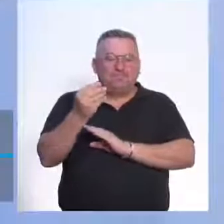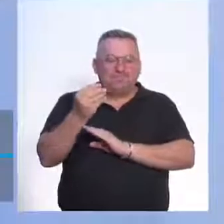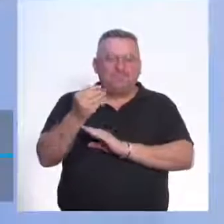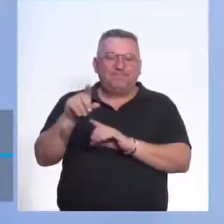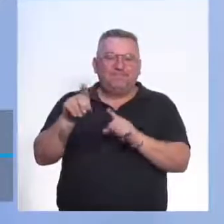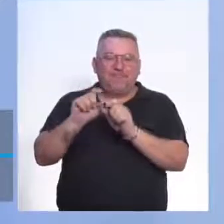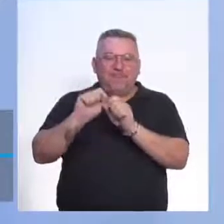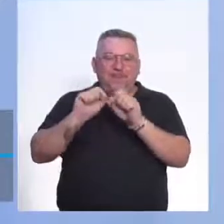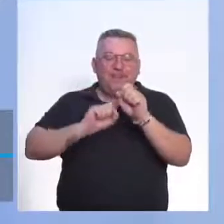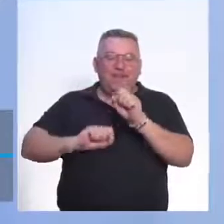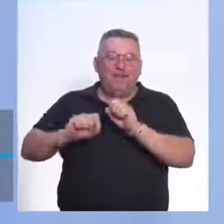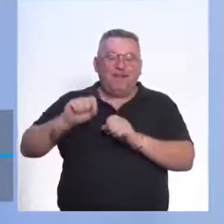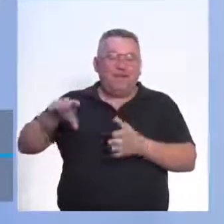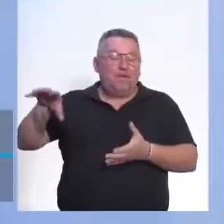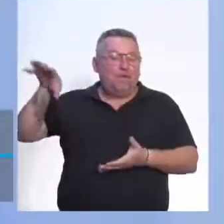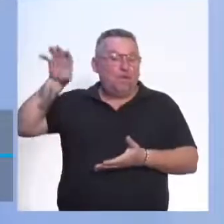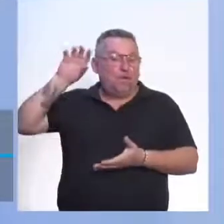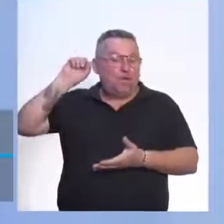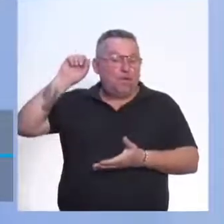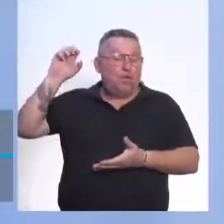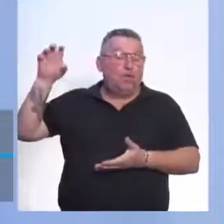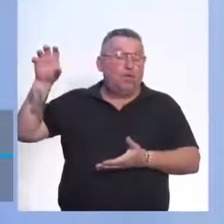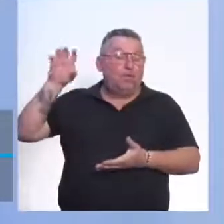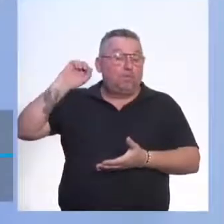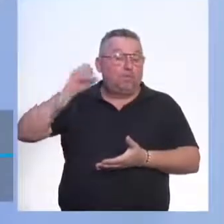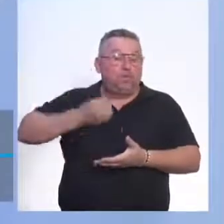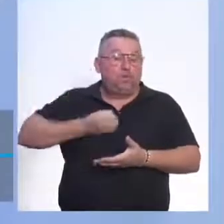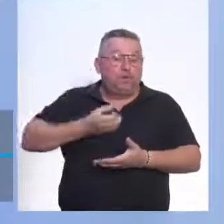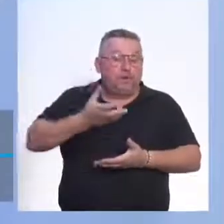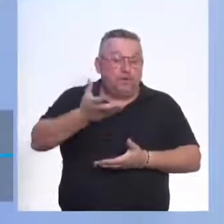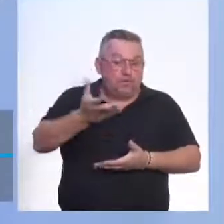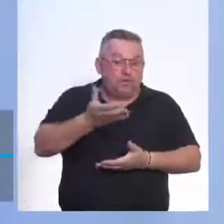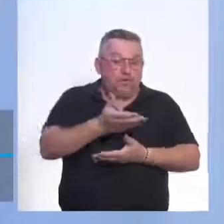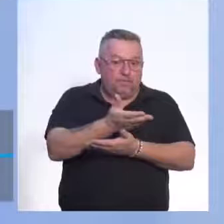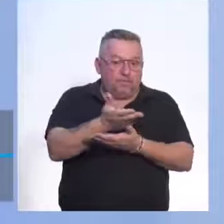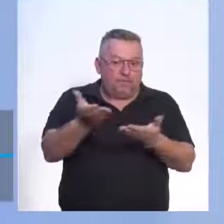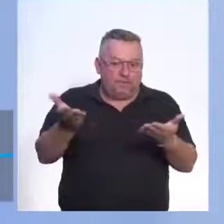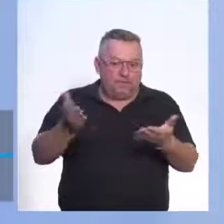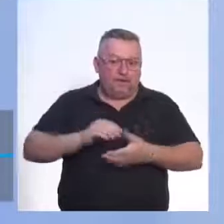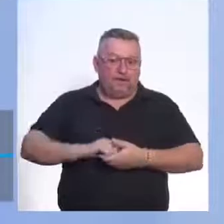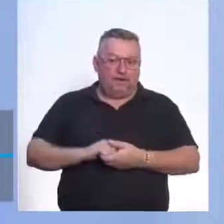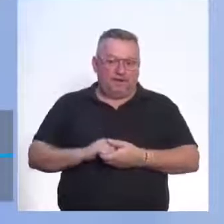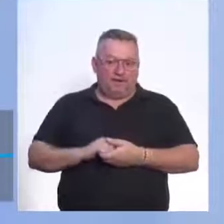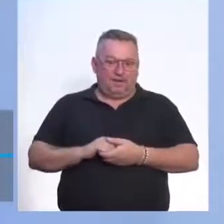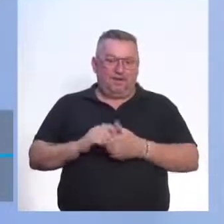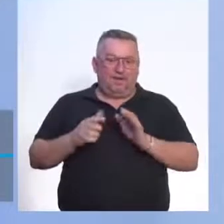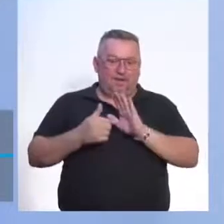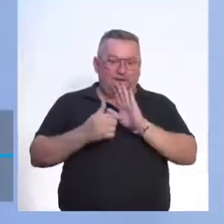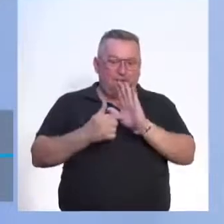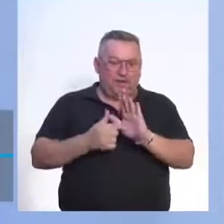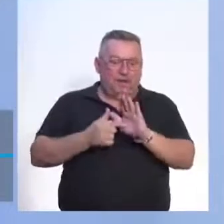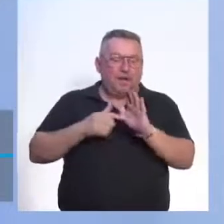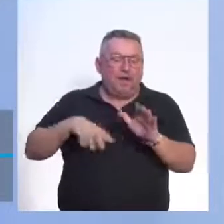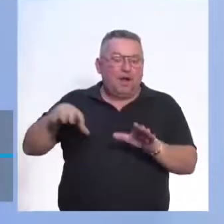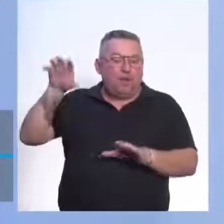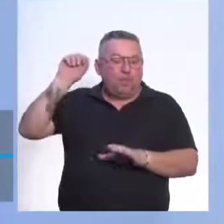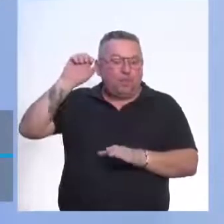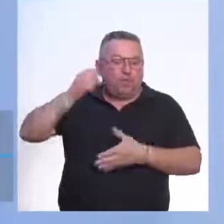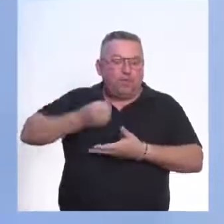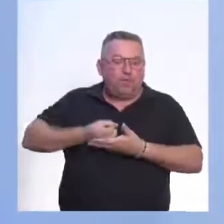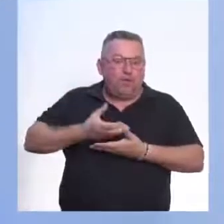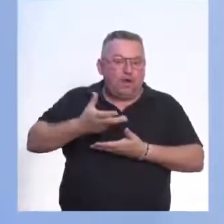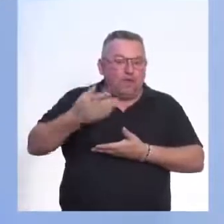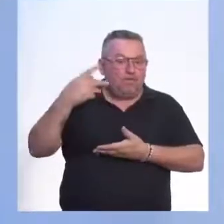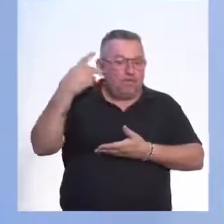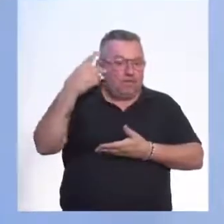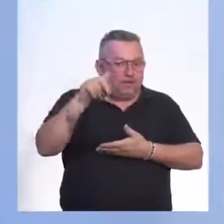um podcast e eu gostaria de apresentar para vocês. Então, vou deixar o aluno apresentando o podcast dele para vocês. E